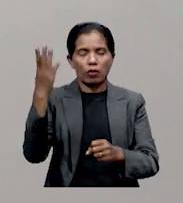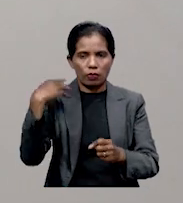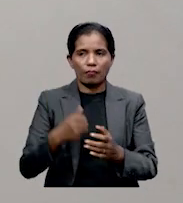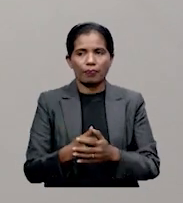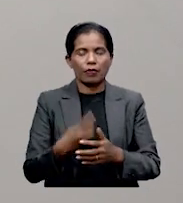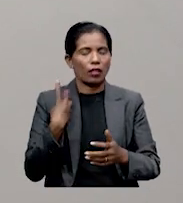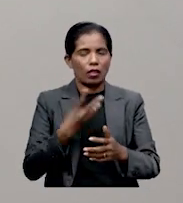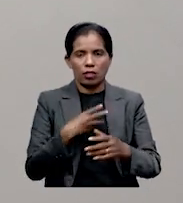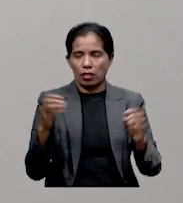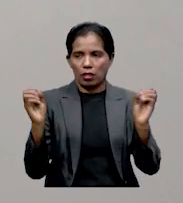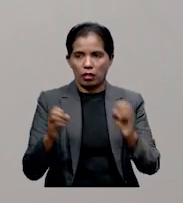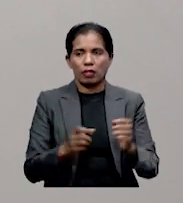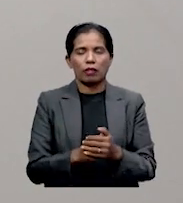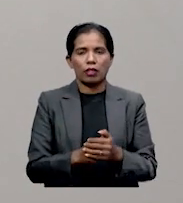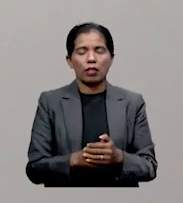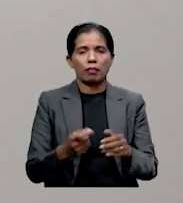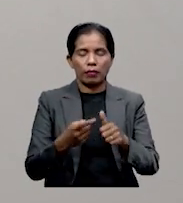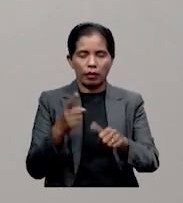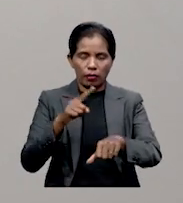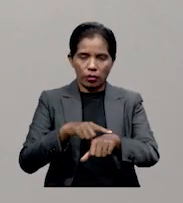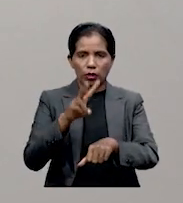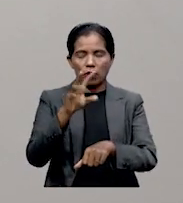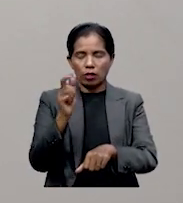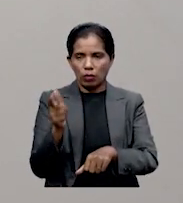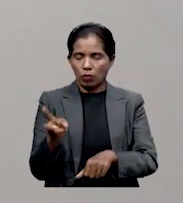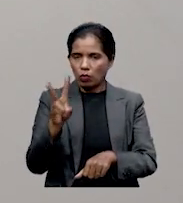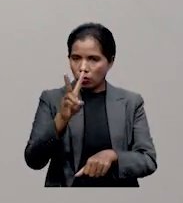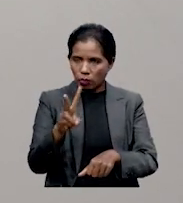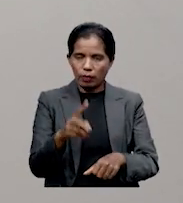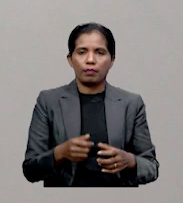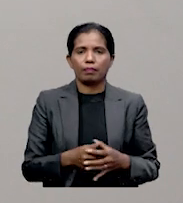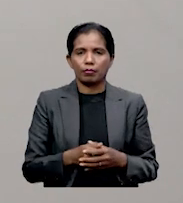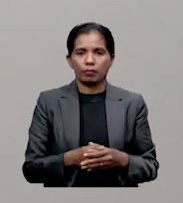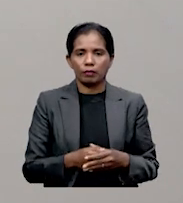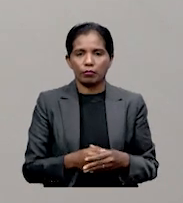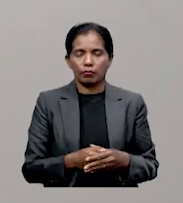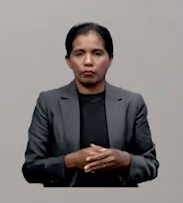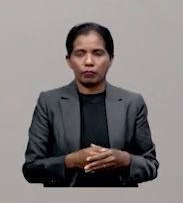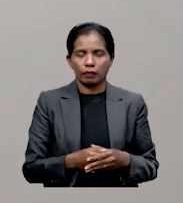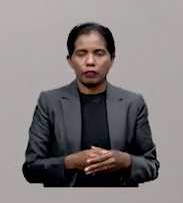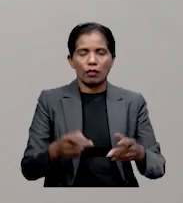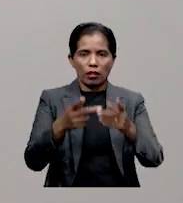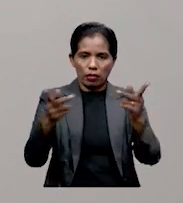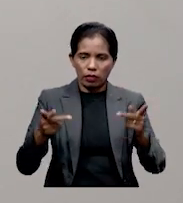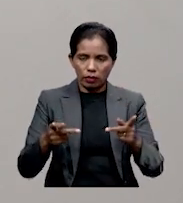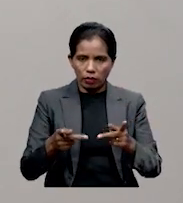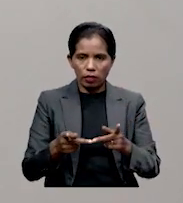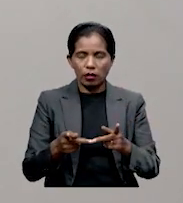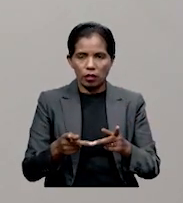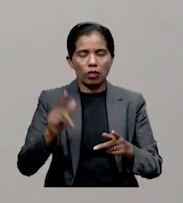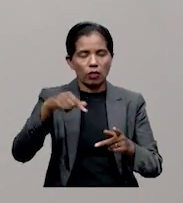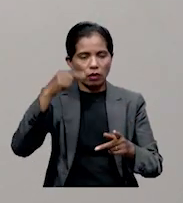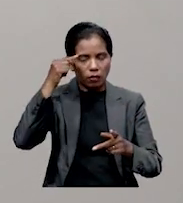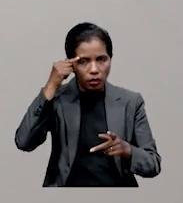nunca mais acontece. E a pela primeira vez a 2021 ou 22, se kata ka area ida be governo